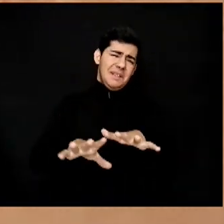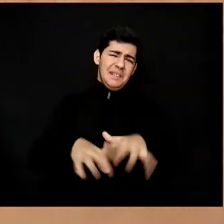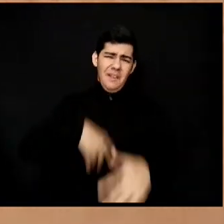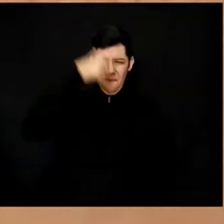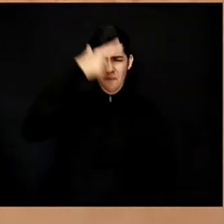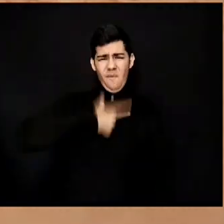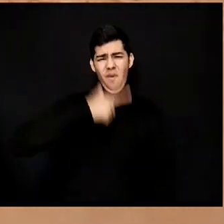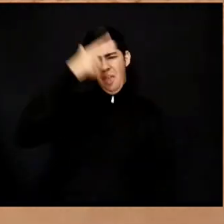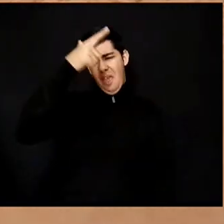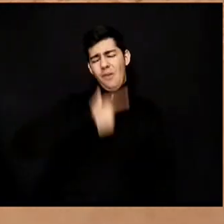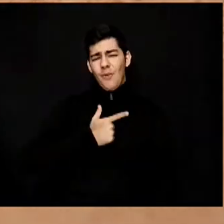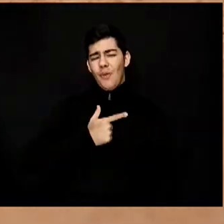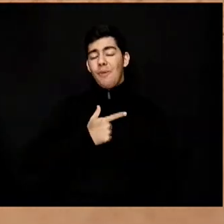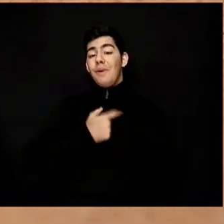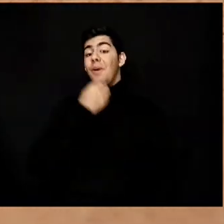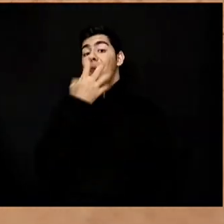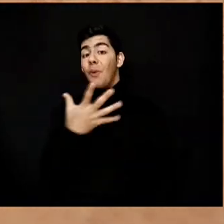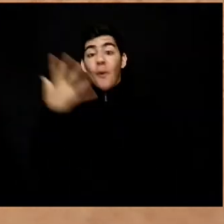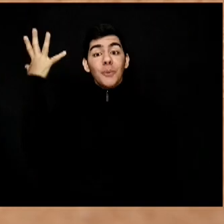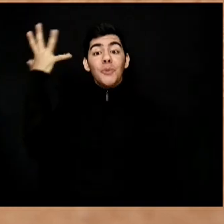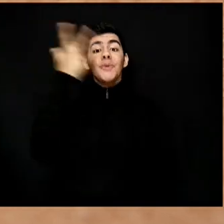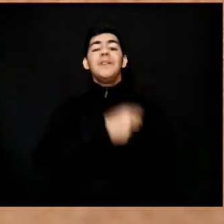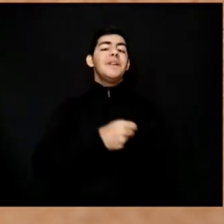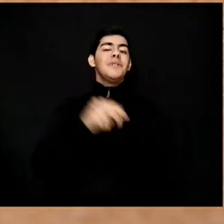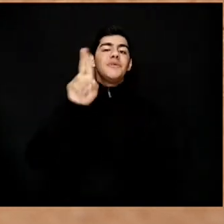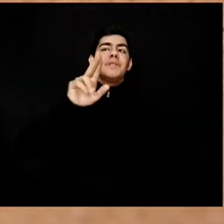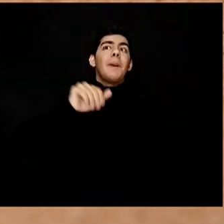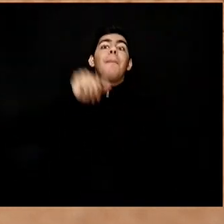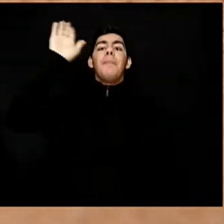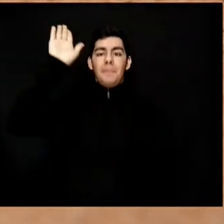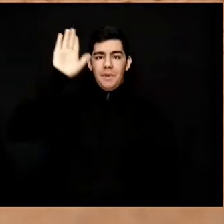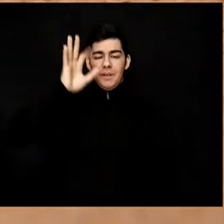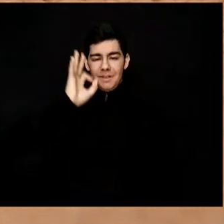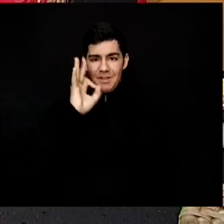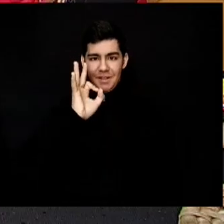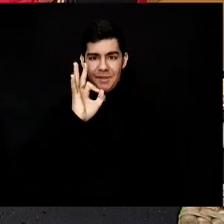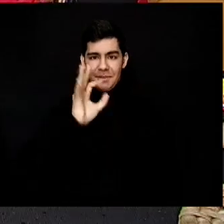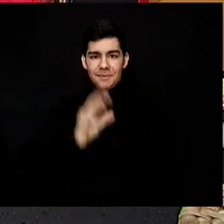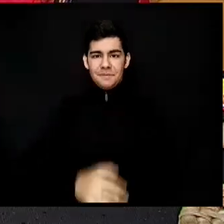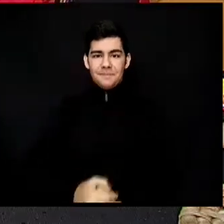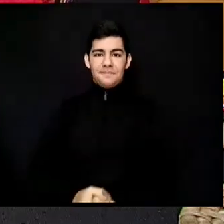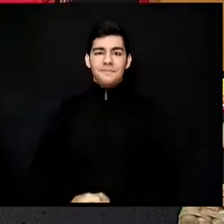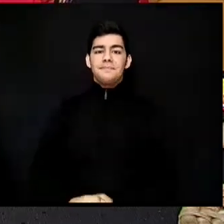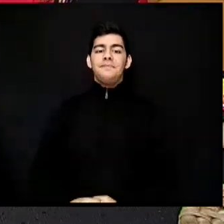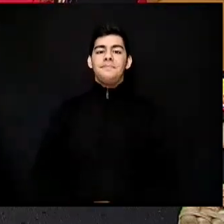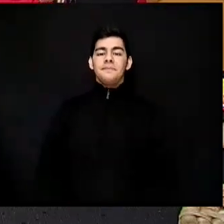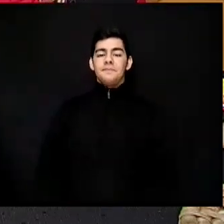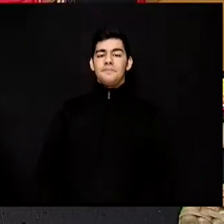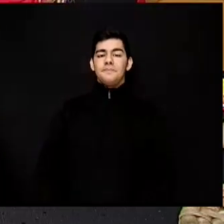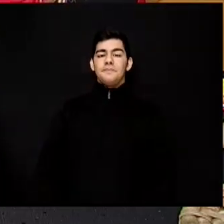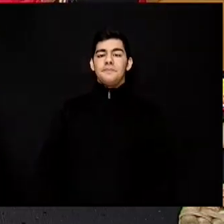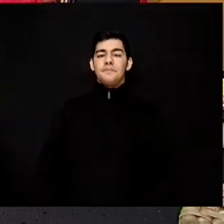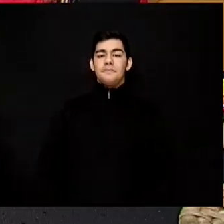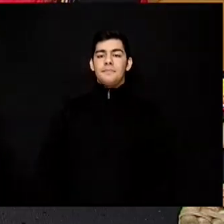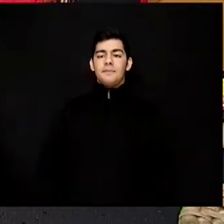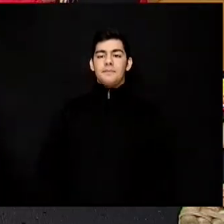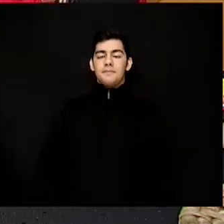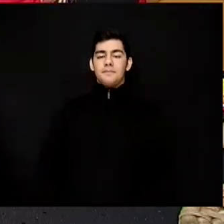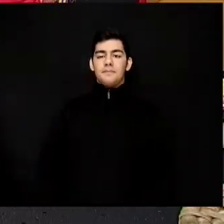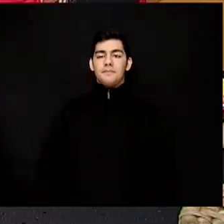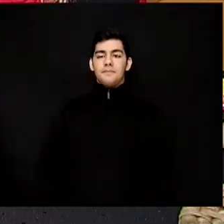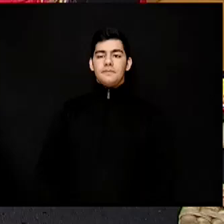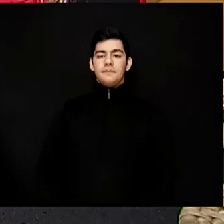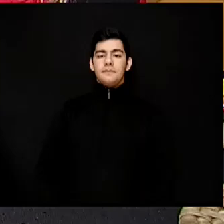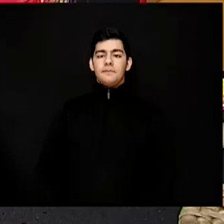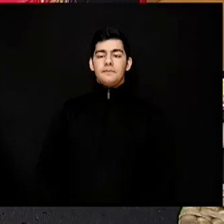volta toda, né? Já Sim. que a gente vai prosperar, então tem que ser algo incrível. Não vamos economizar nisso, né? Isso, e pra gente